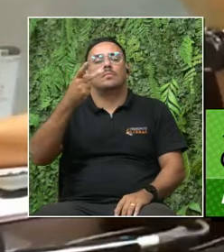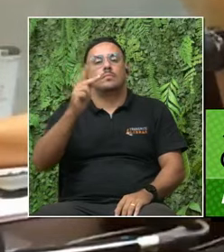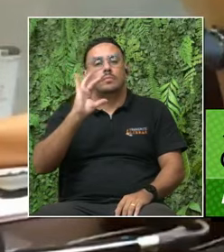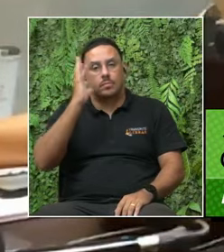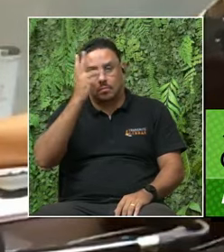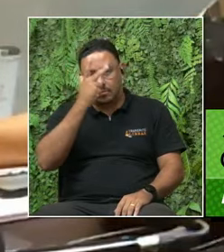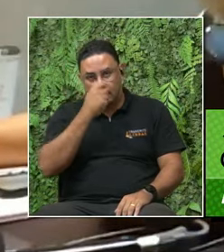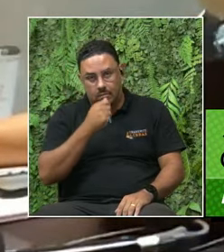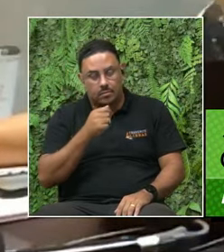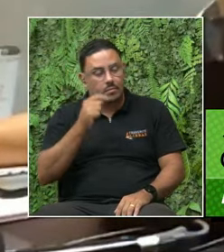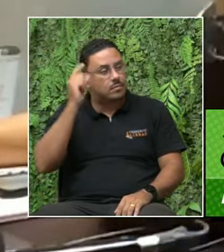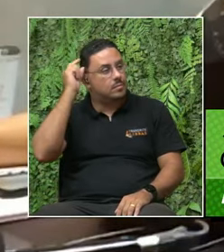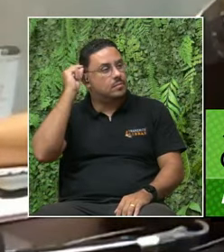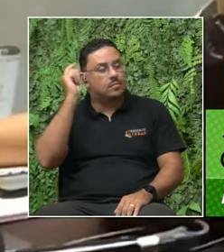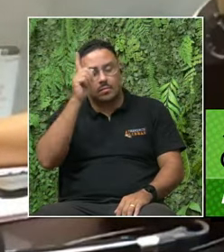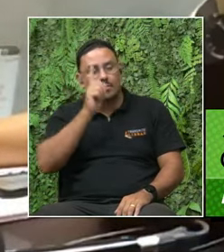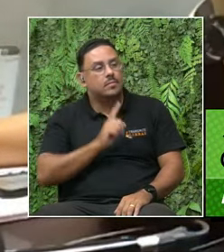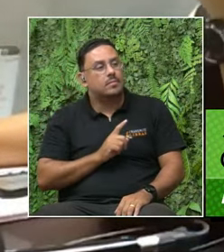f